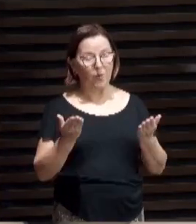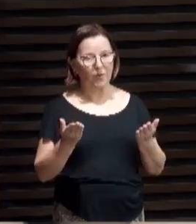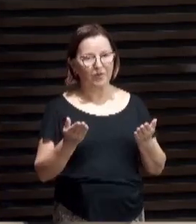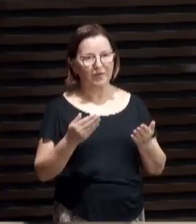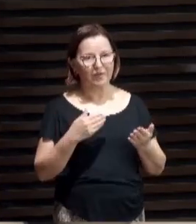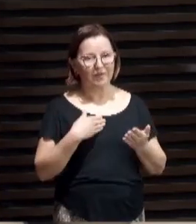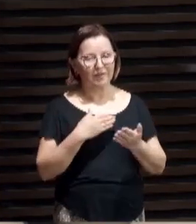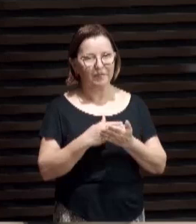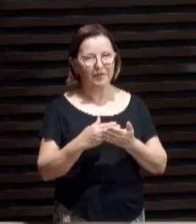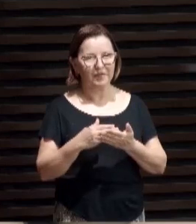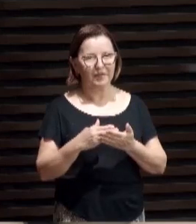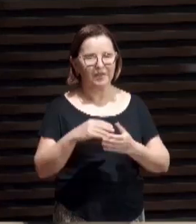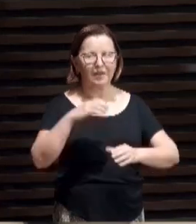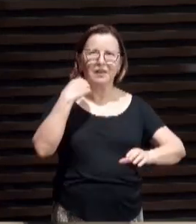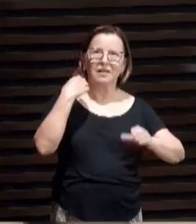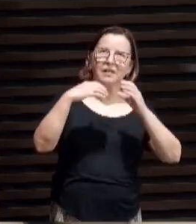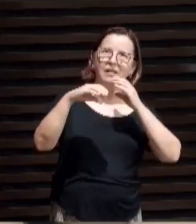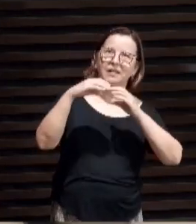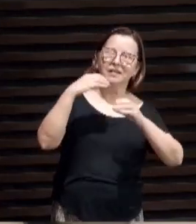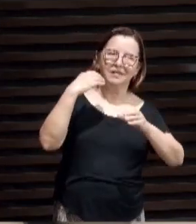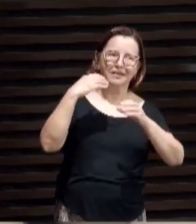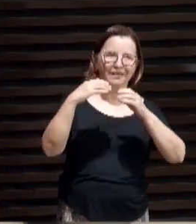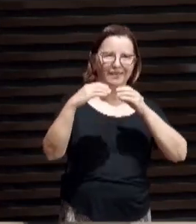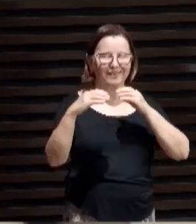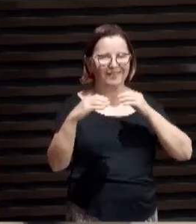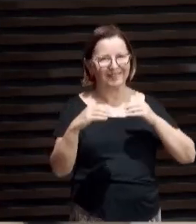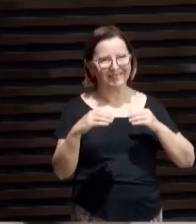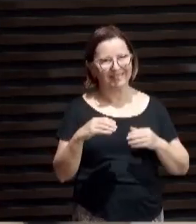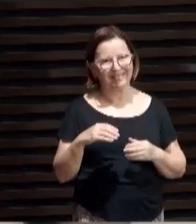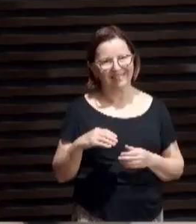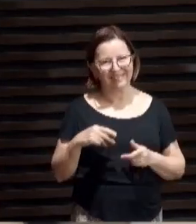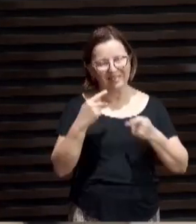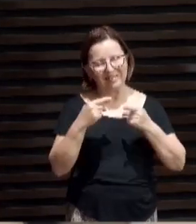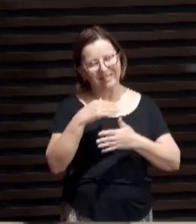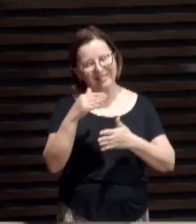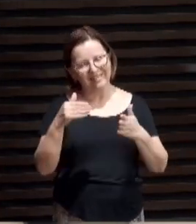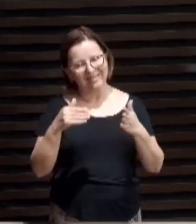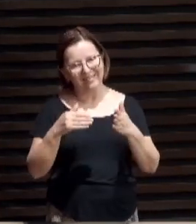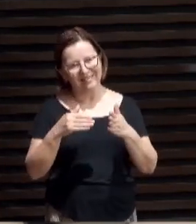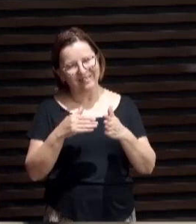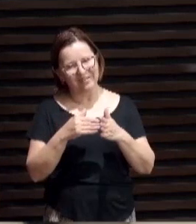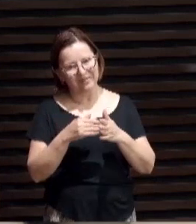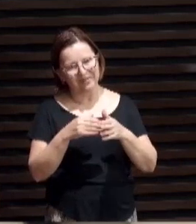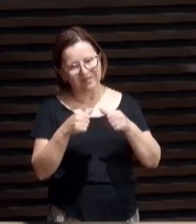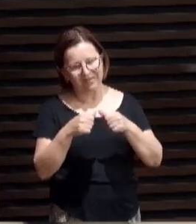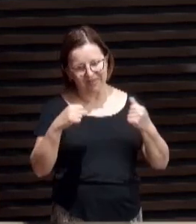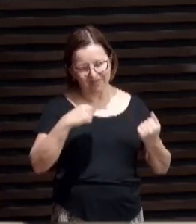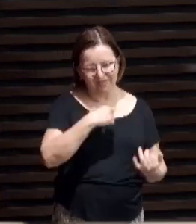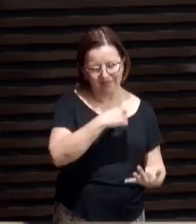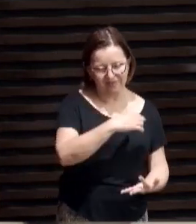sabes falar de tudo que nesse